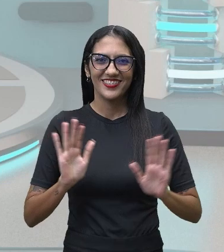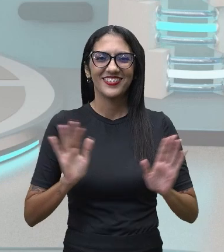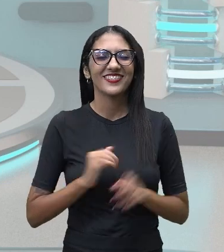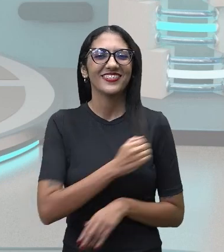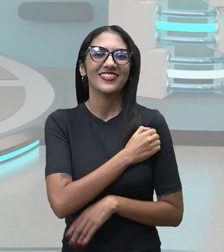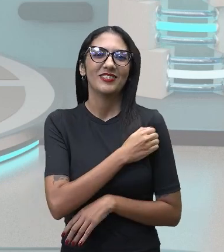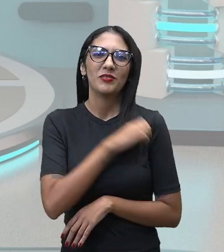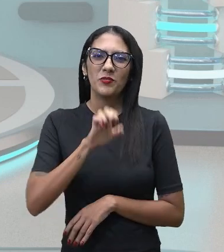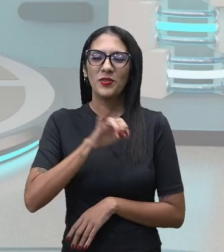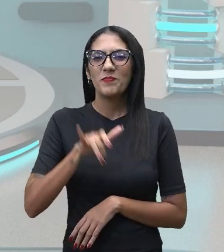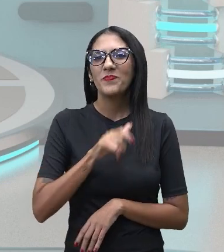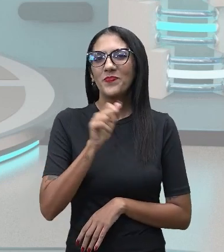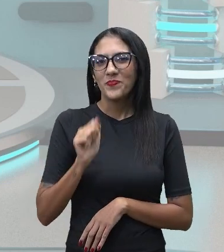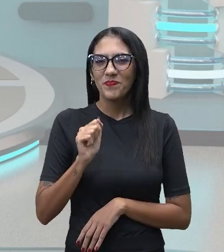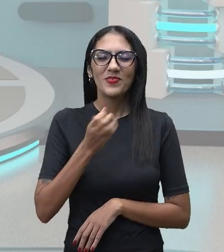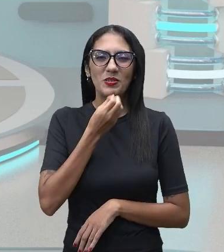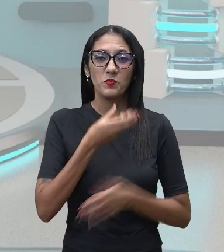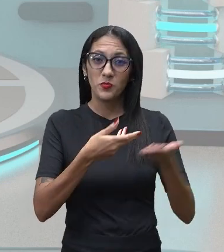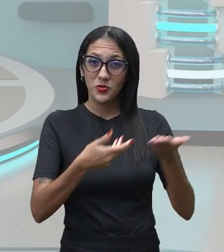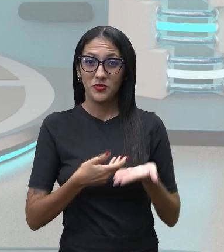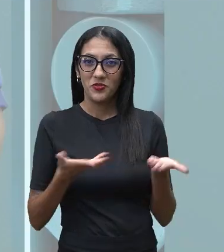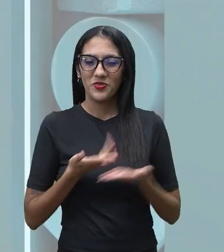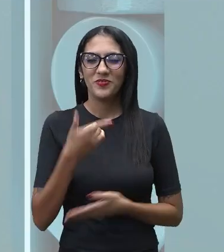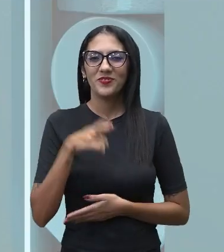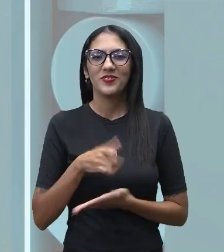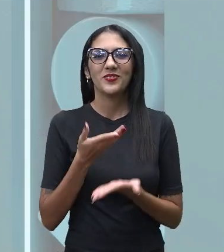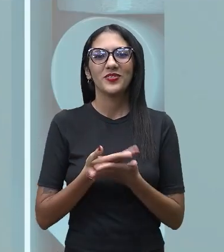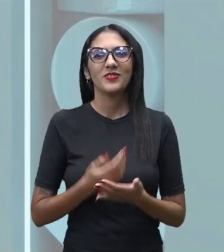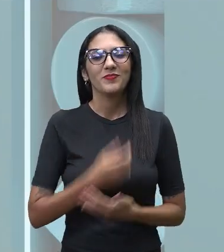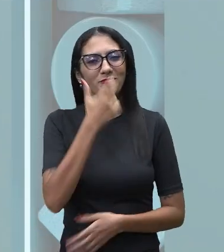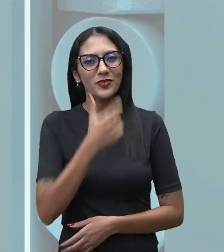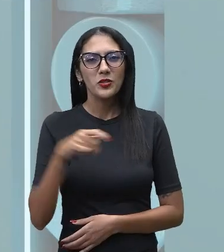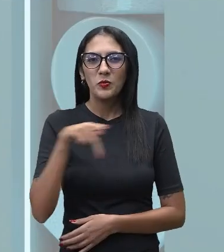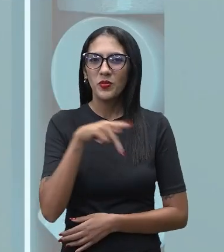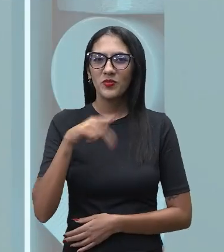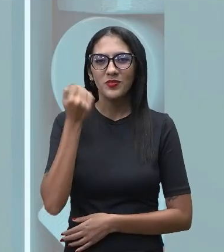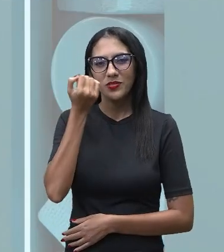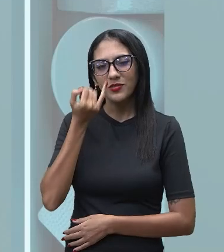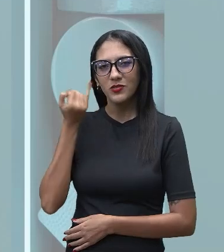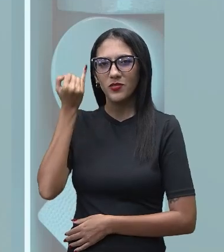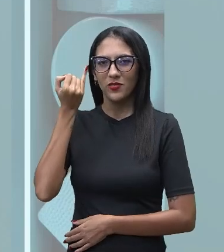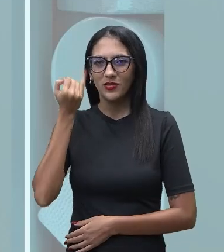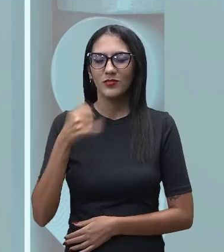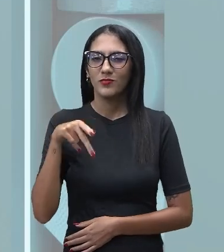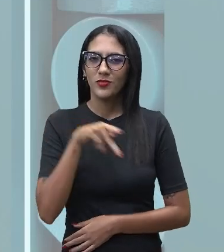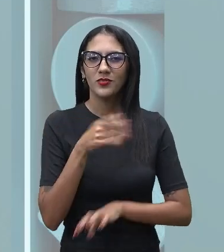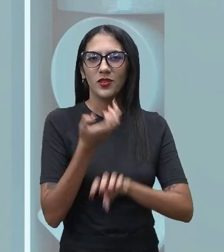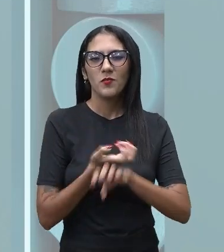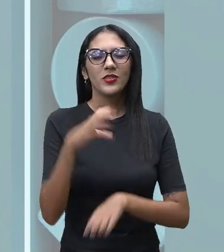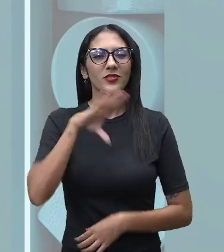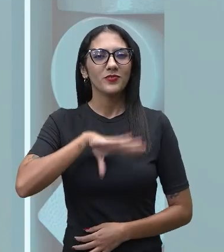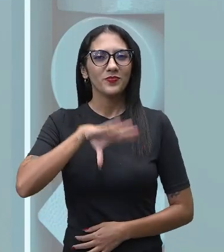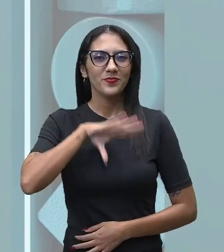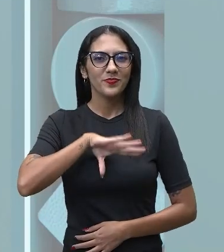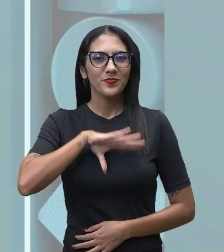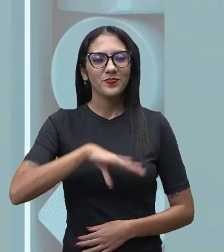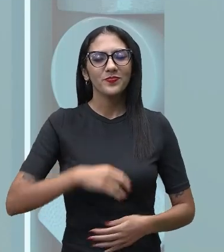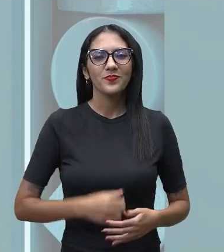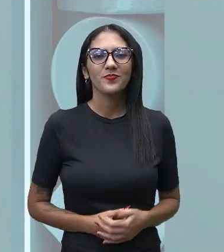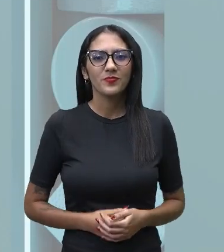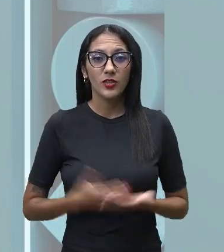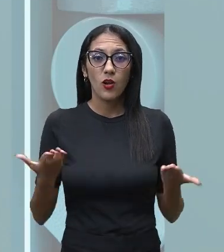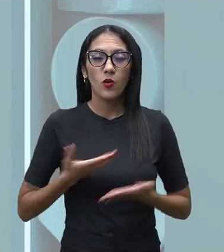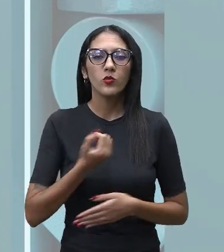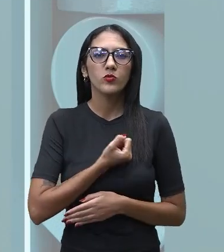turmas da EJA, bem-vindos a esta aula. Eu sou a professora Joyce Martins, do componente curricular de língua portuguesa. Esta é